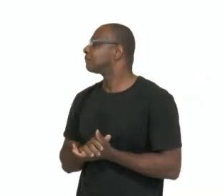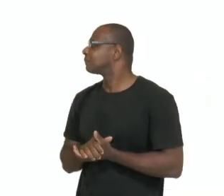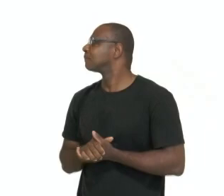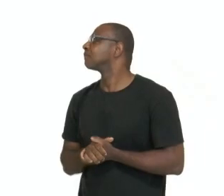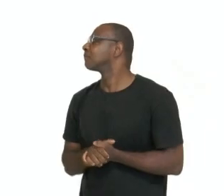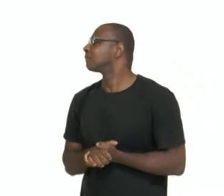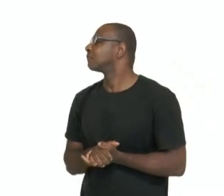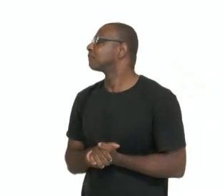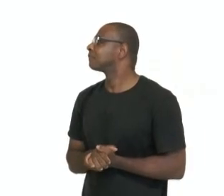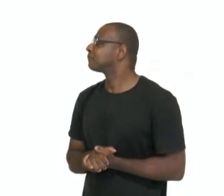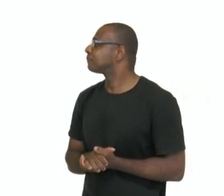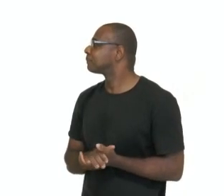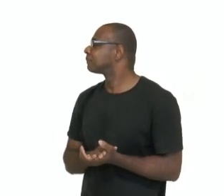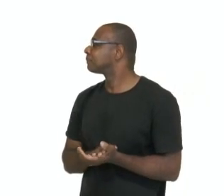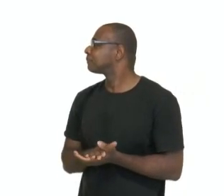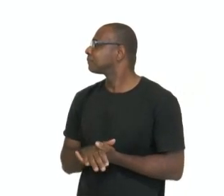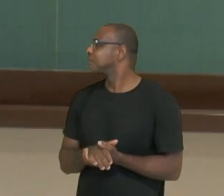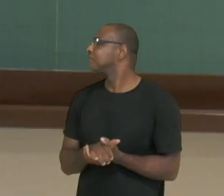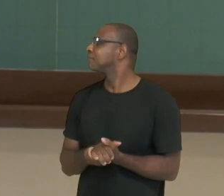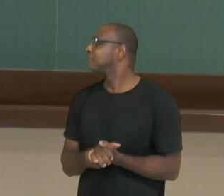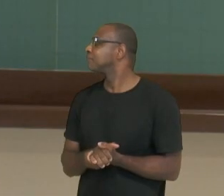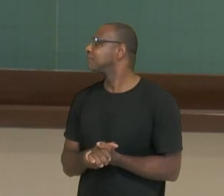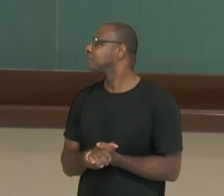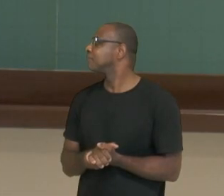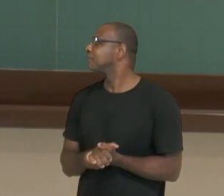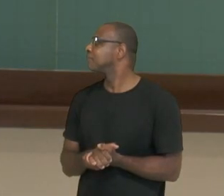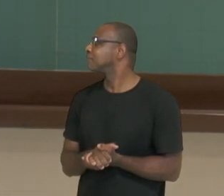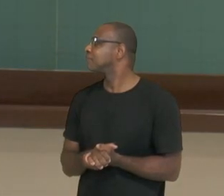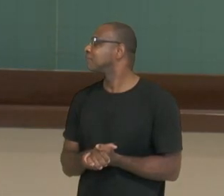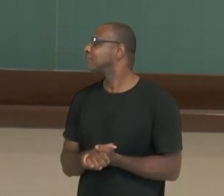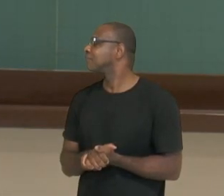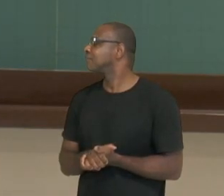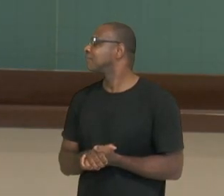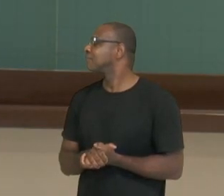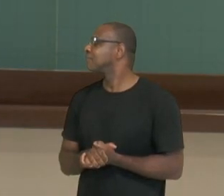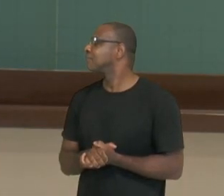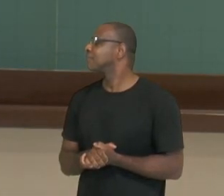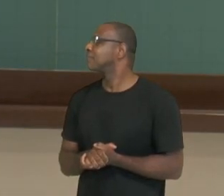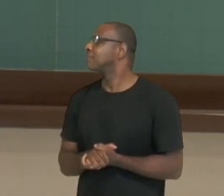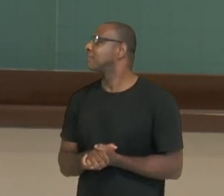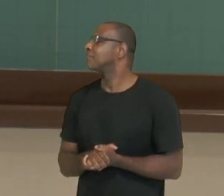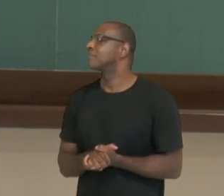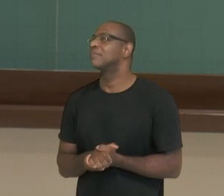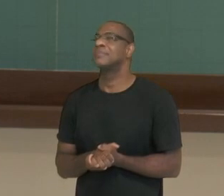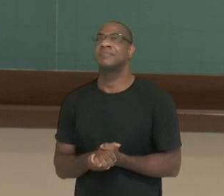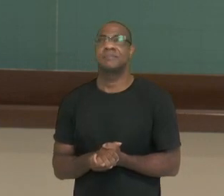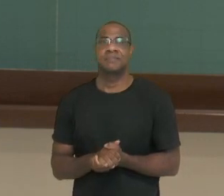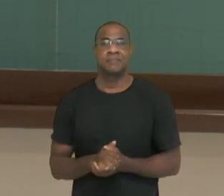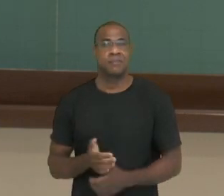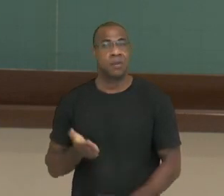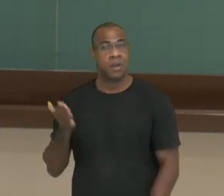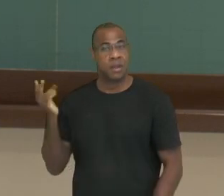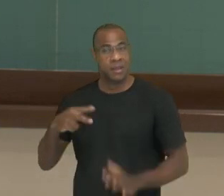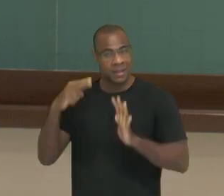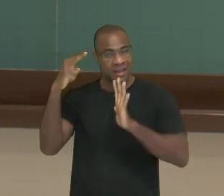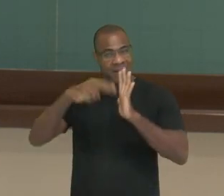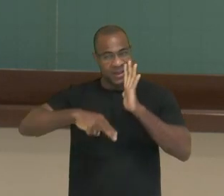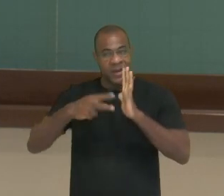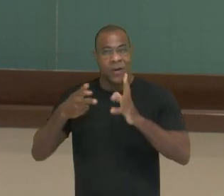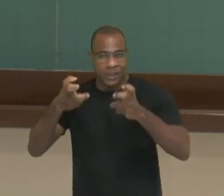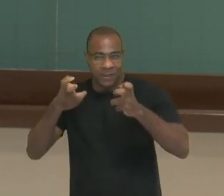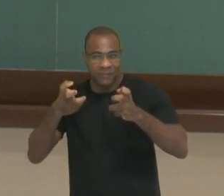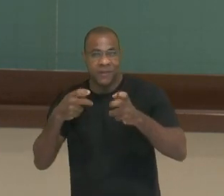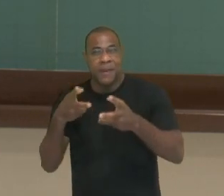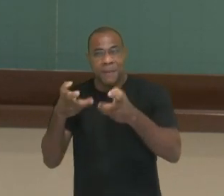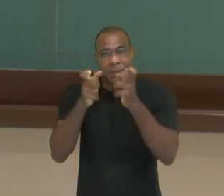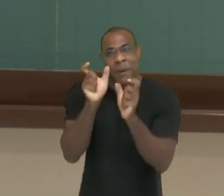uma mulher com seu amante. E com isso, meus caros, chegamos aqui, né, depois dessa leitura